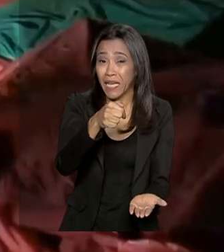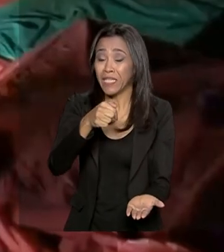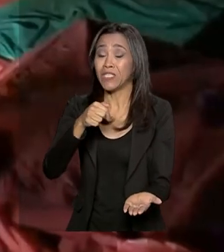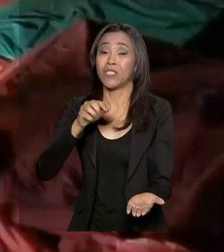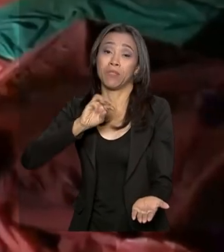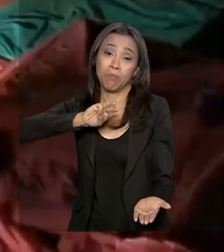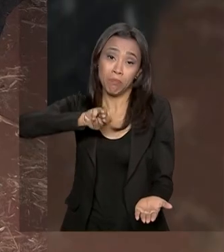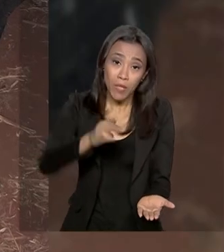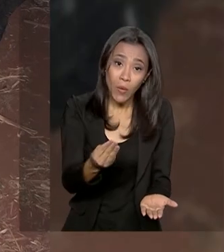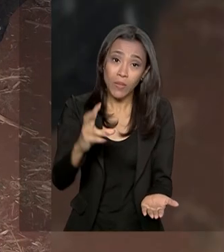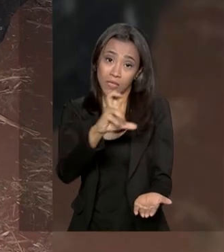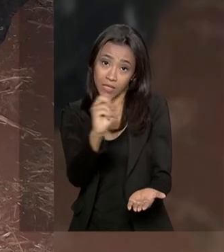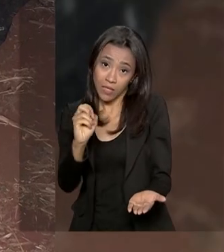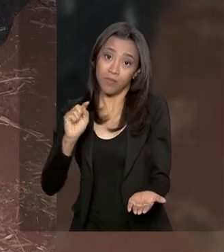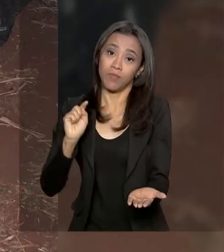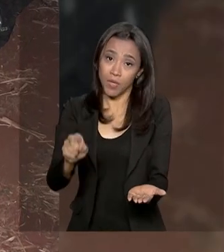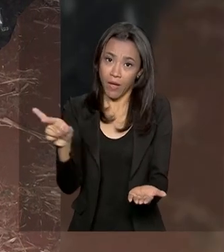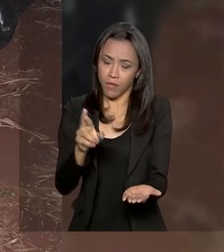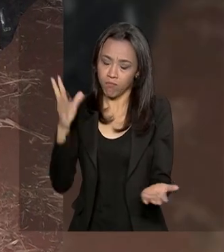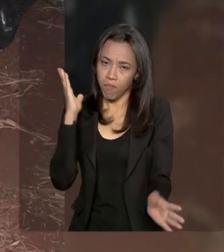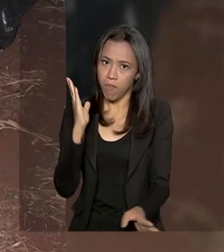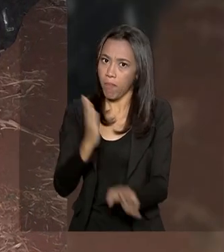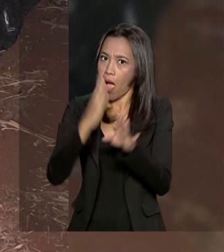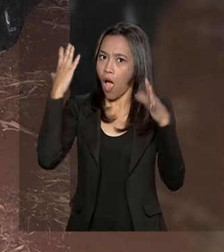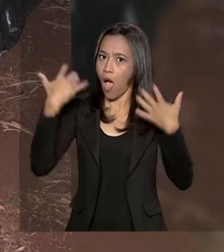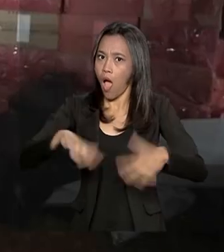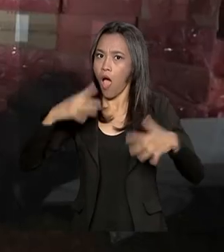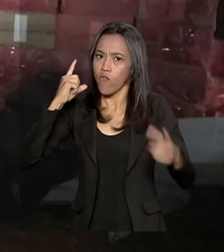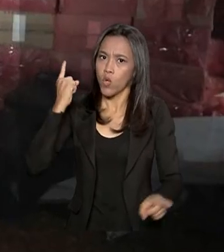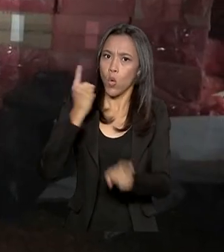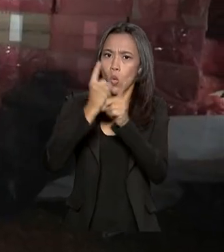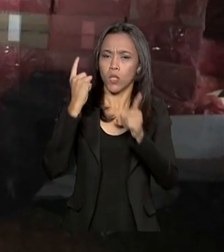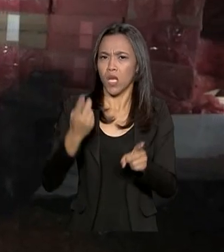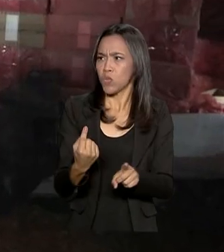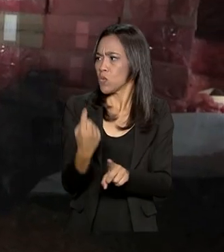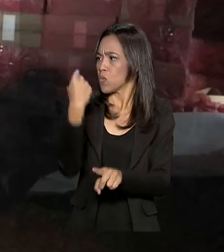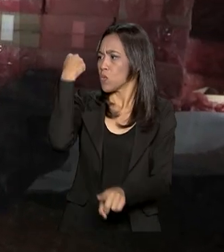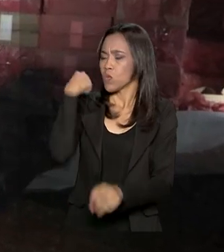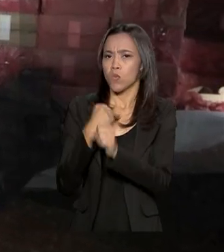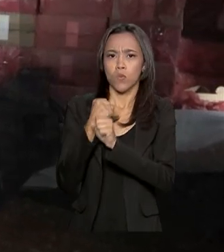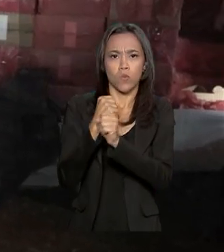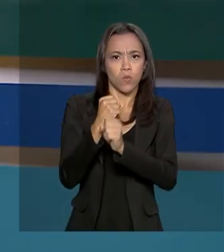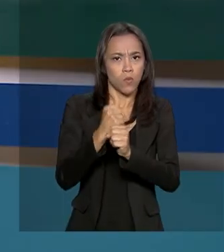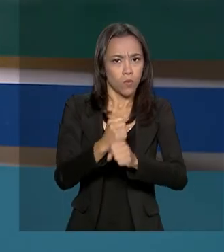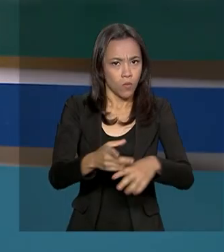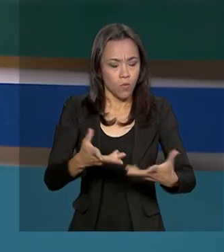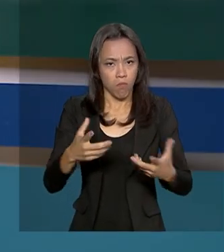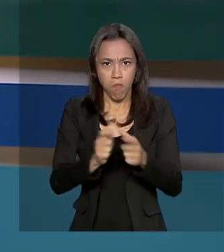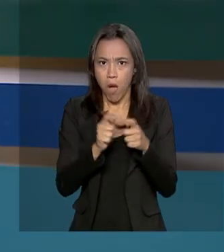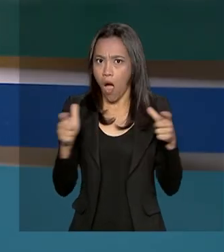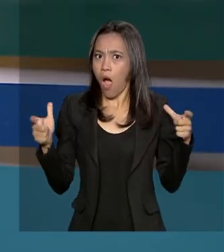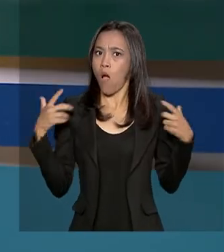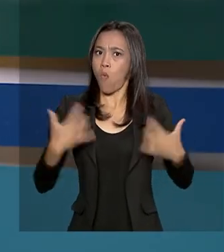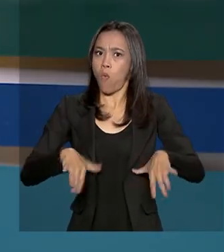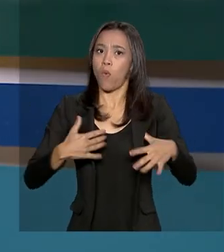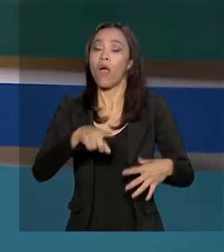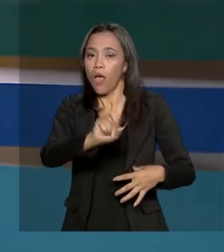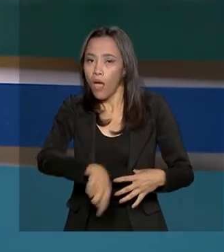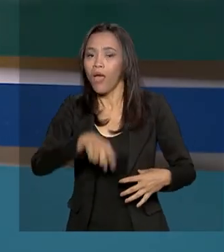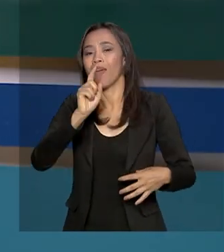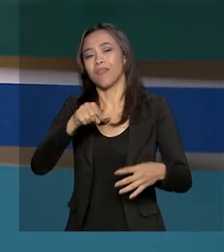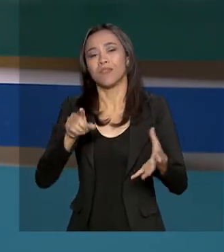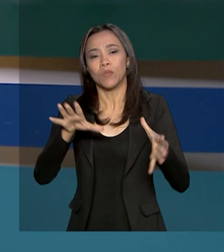reais esta é uma das maiores apreensões de cigarro realizadas nos últimos anos no estado a ocorrência faz parte da operação